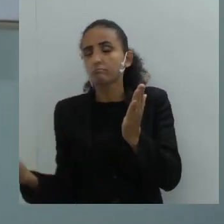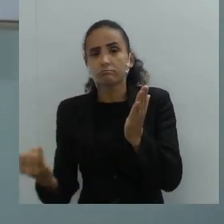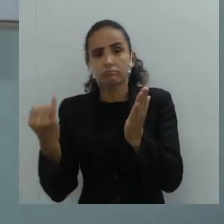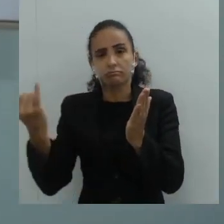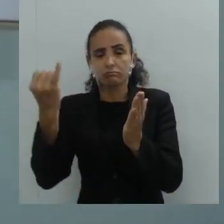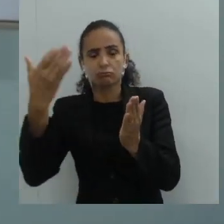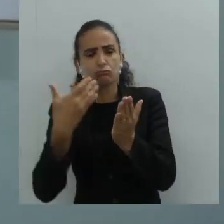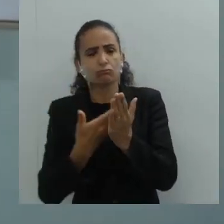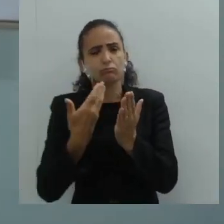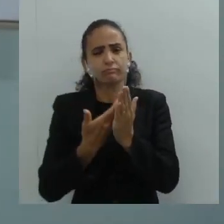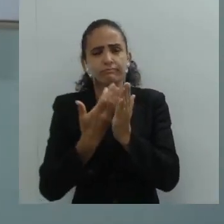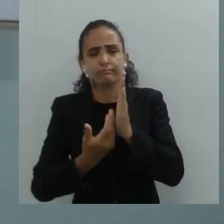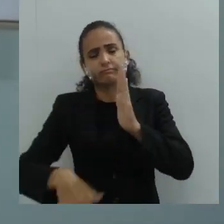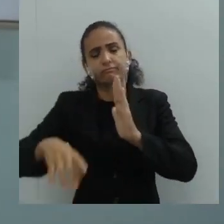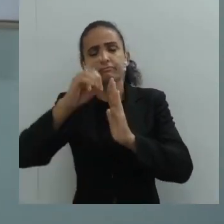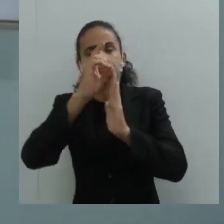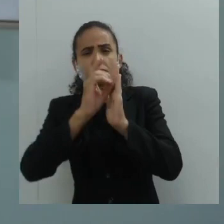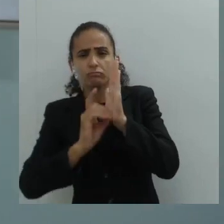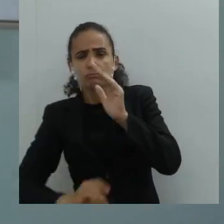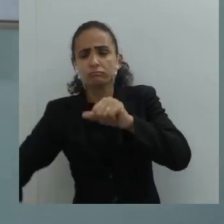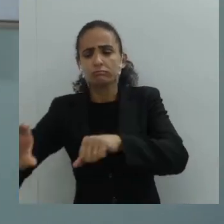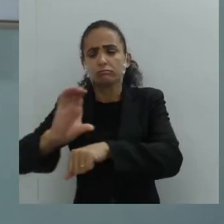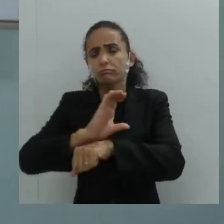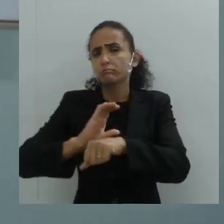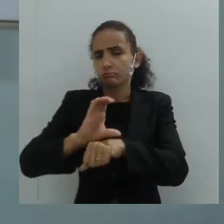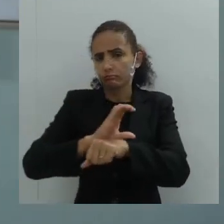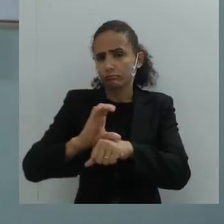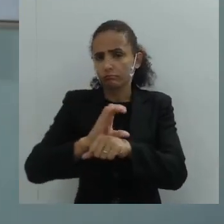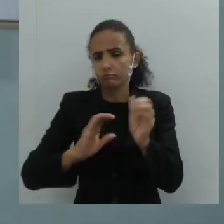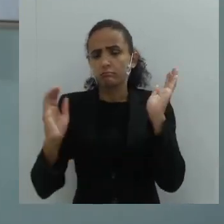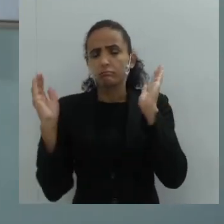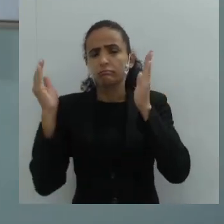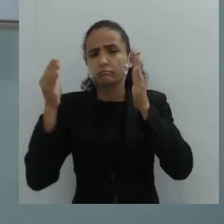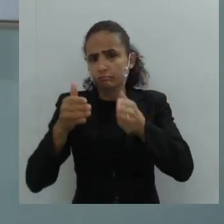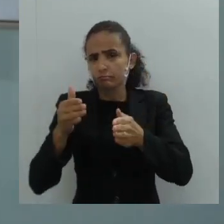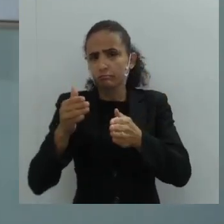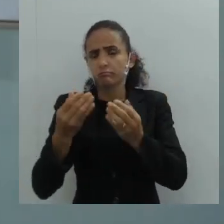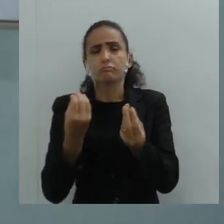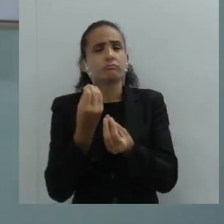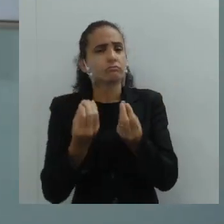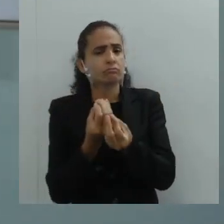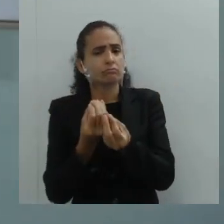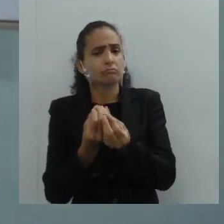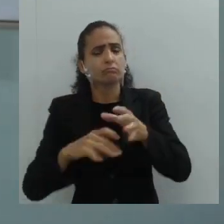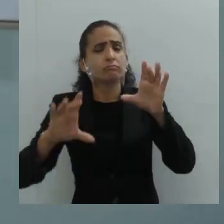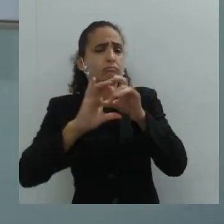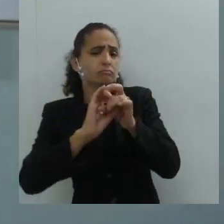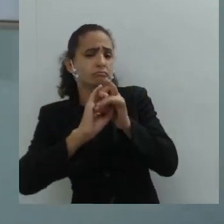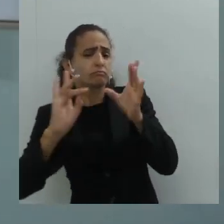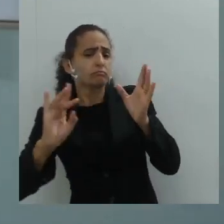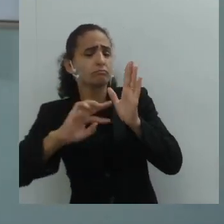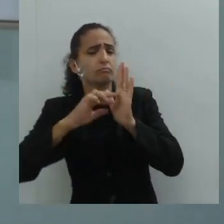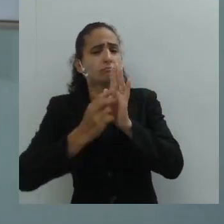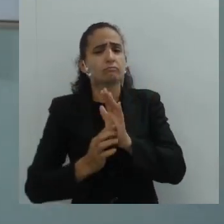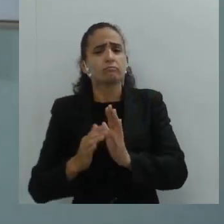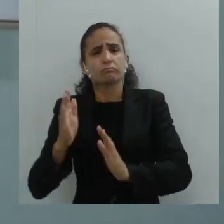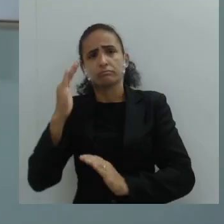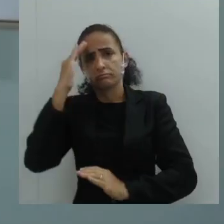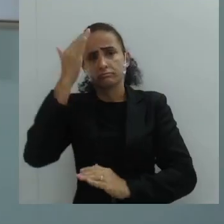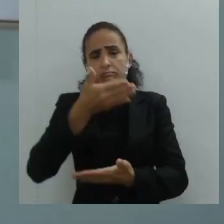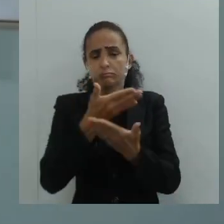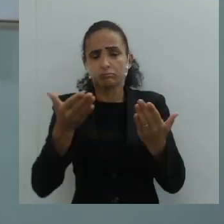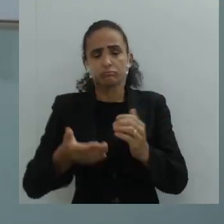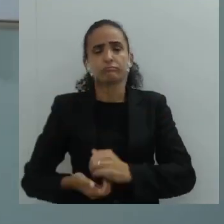dissertação, conhecer os pontos, certo? Principais da liberdade que estão em nossa